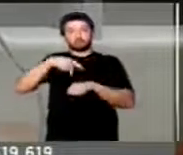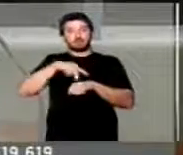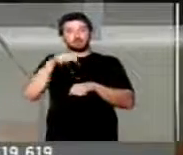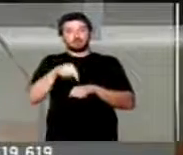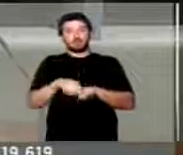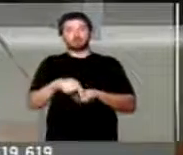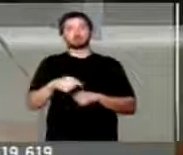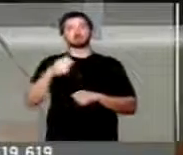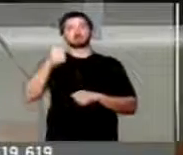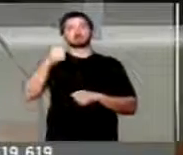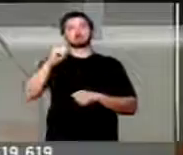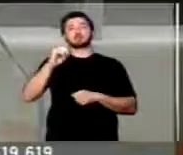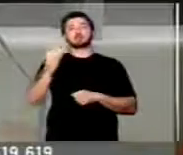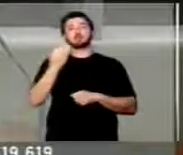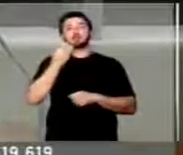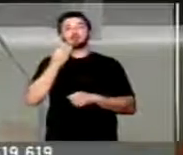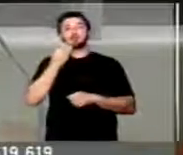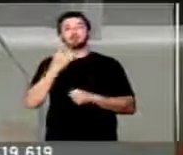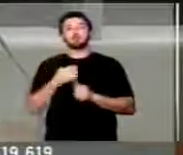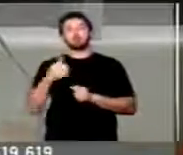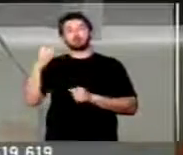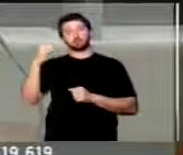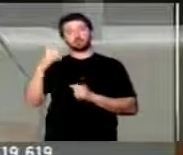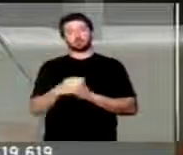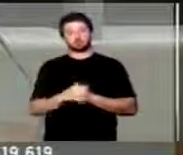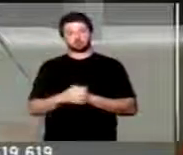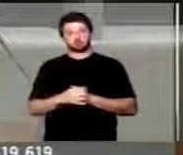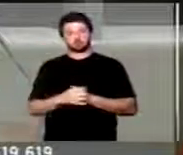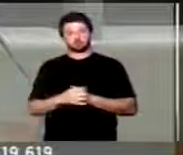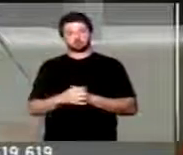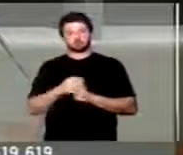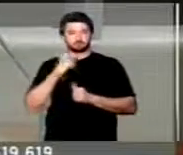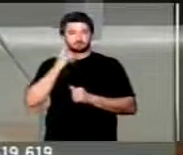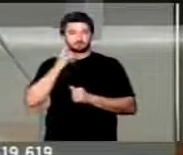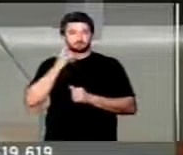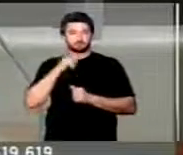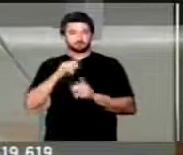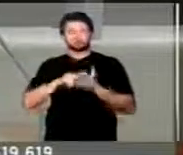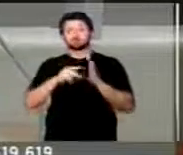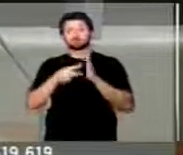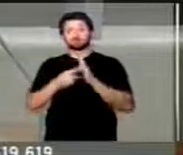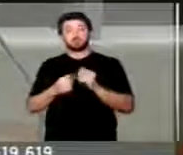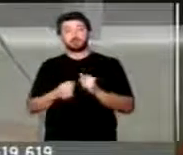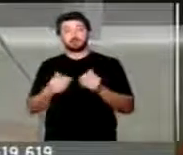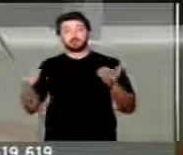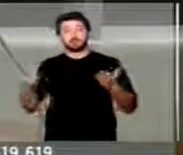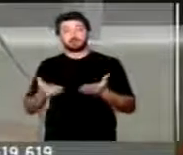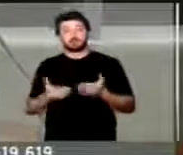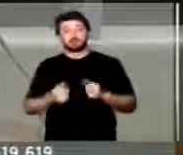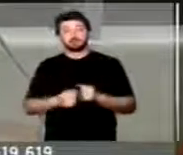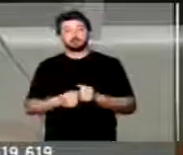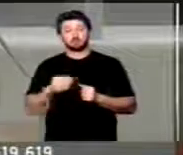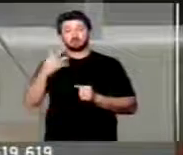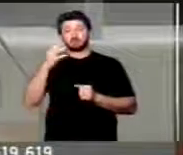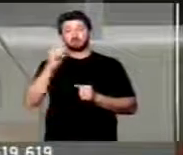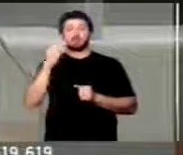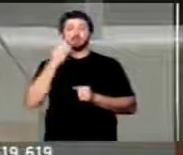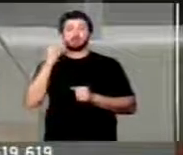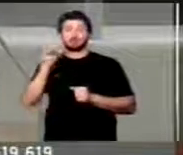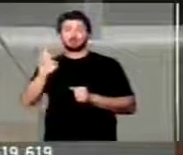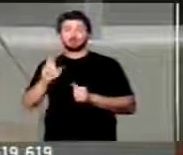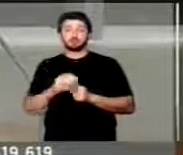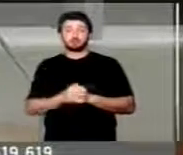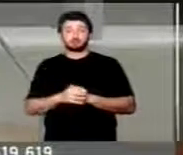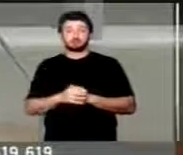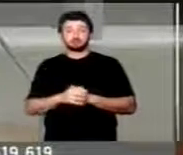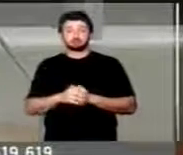país 10 bilhões de dólares, que representaria hoje 40 bilhões de